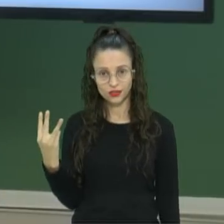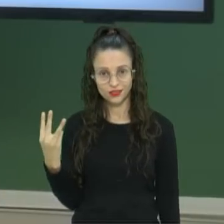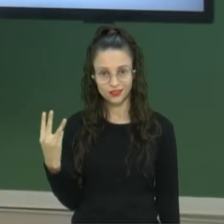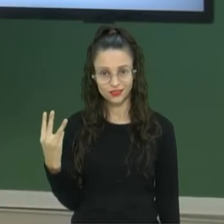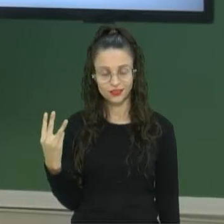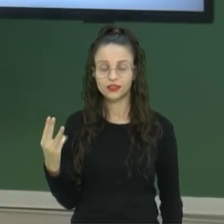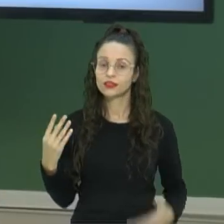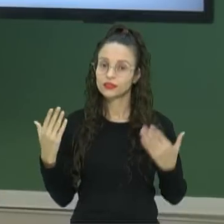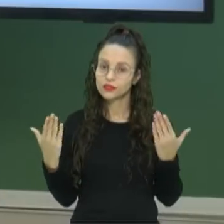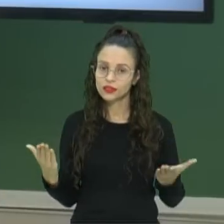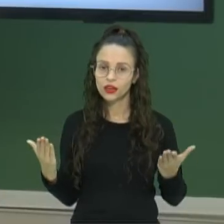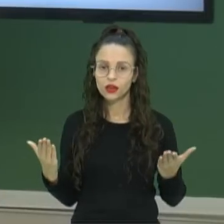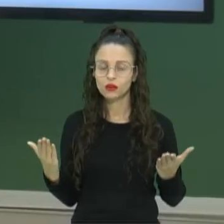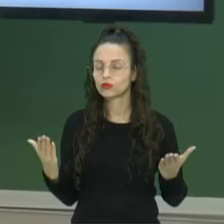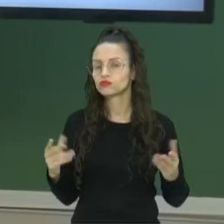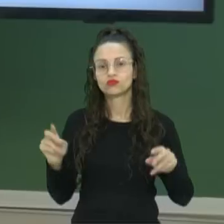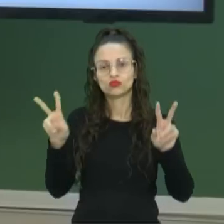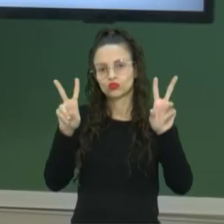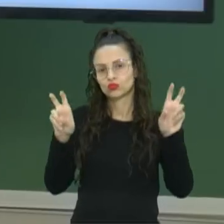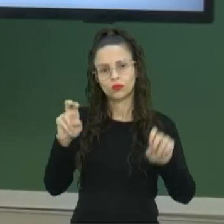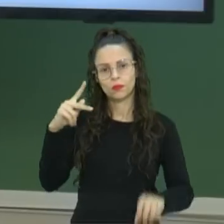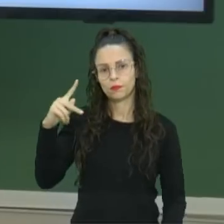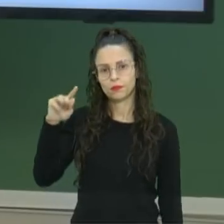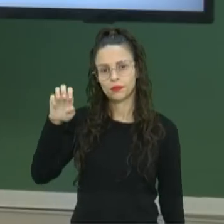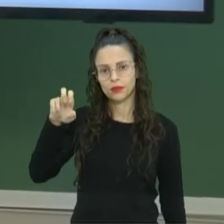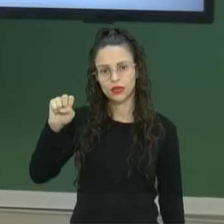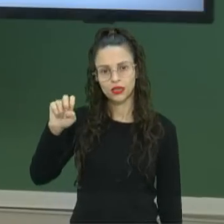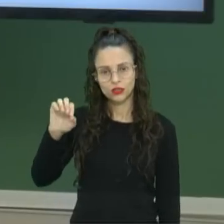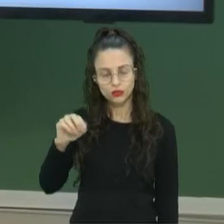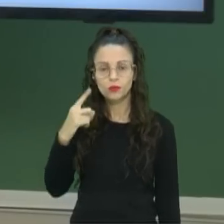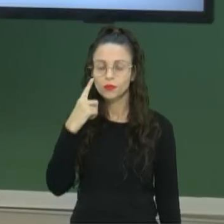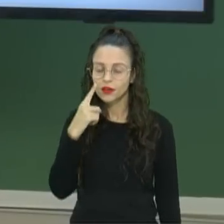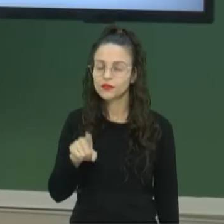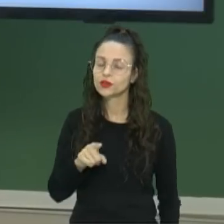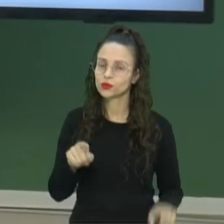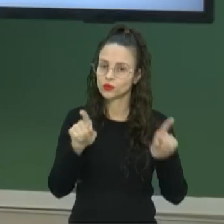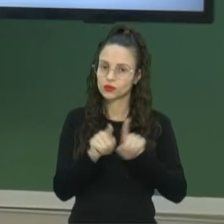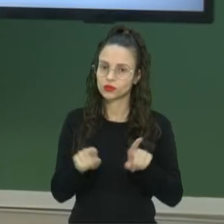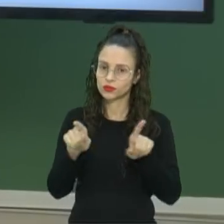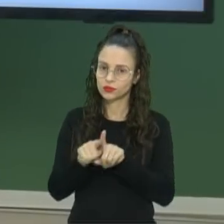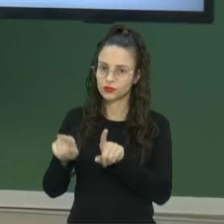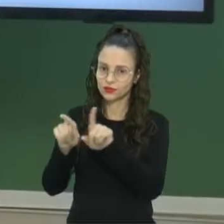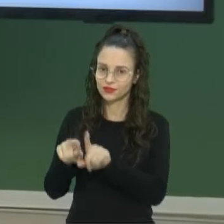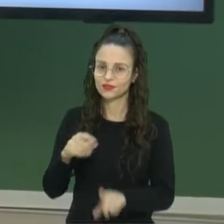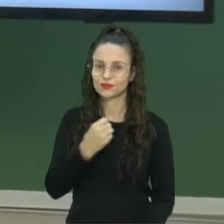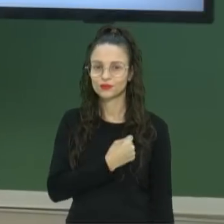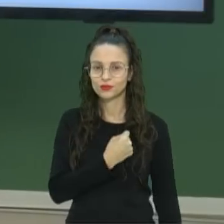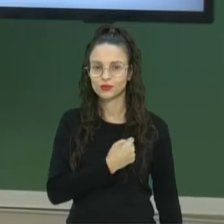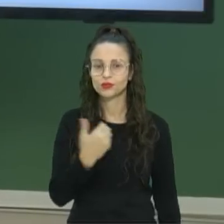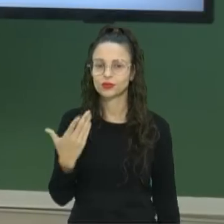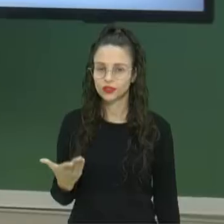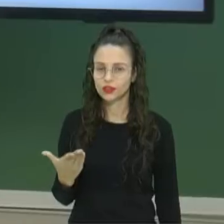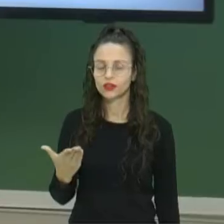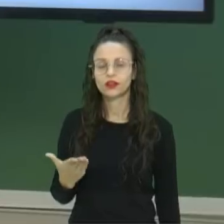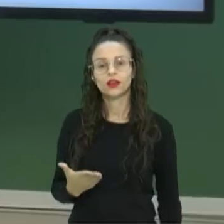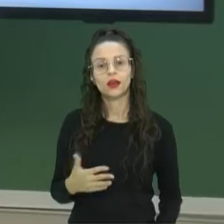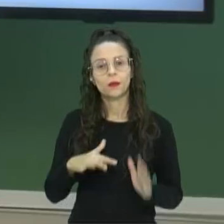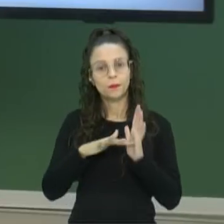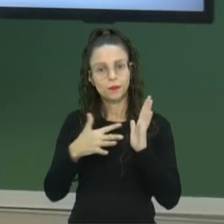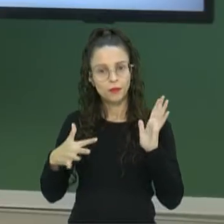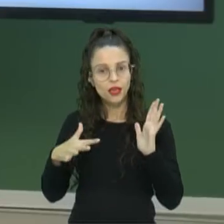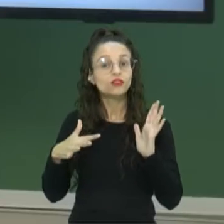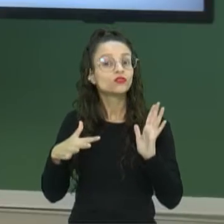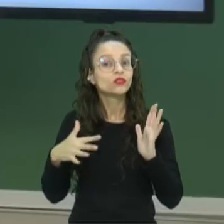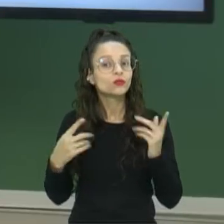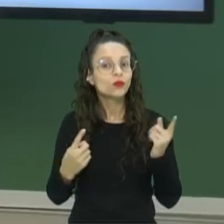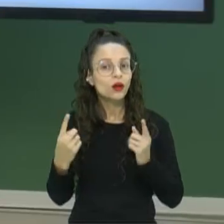vezes. Então, ele não falou em peso, mas ele mostrou uma incidência dos valores. Então, nós usamos a média,